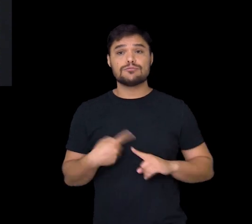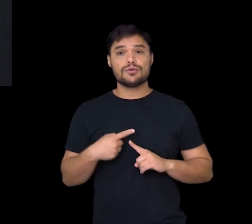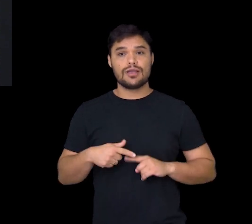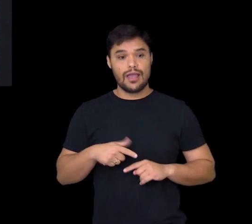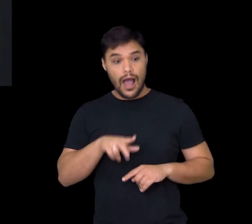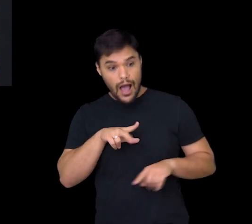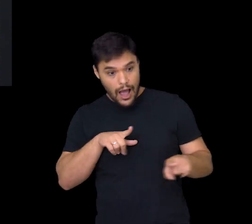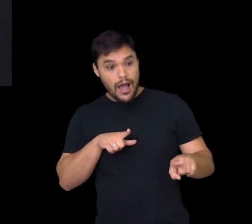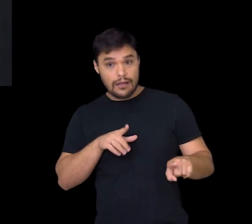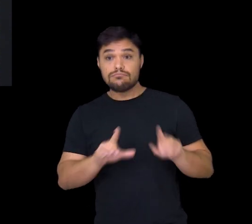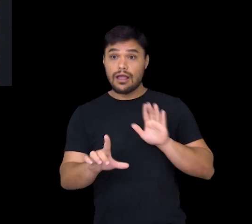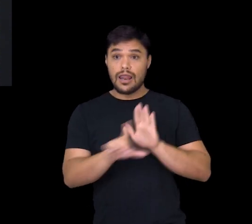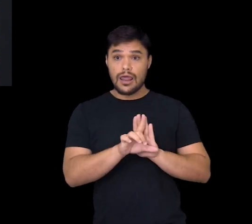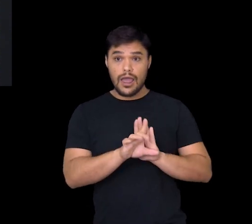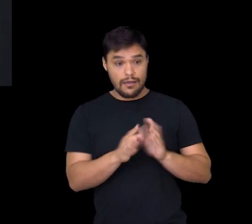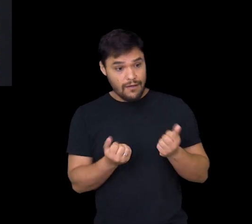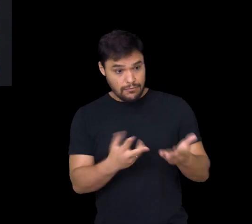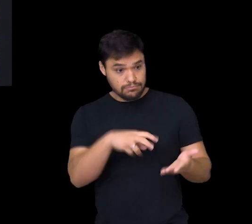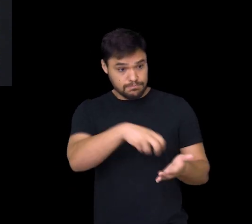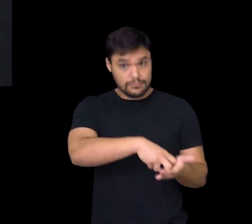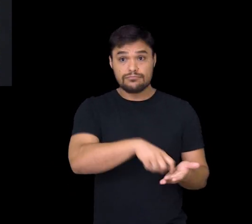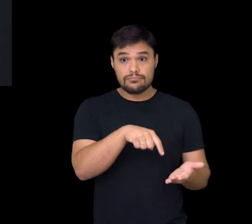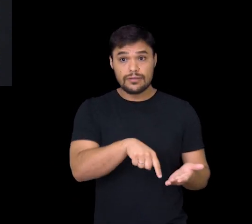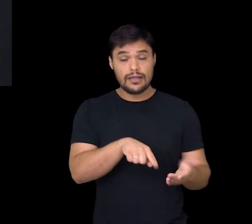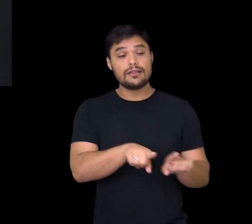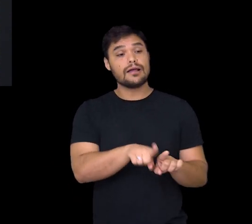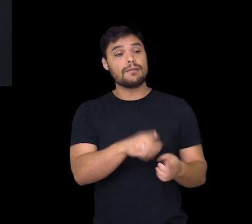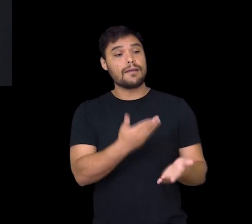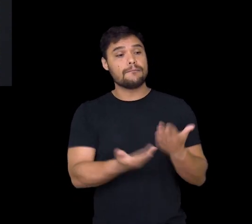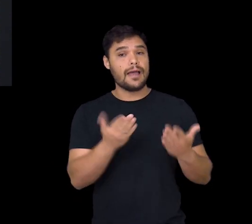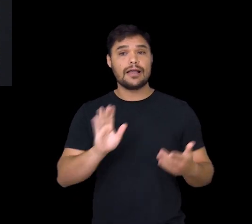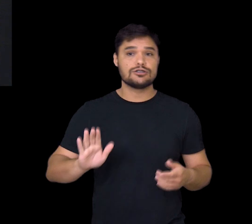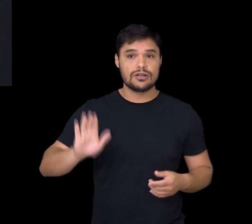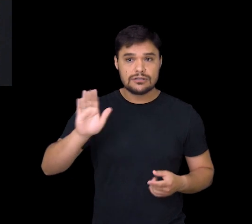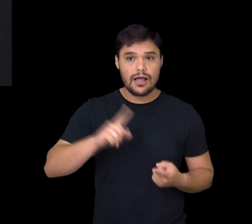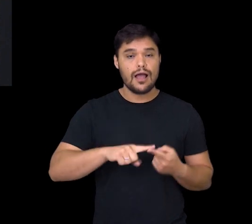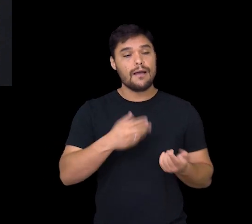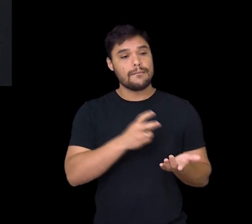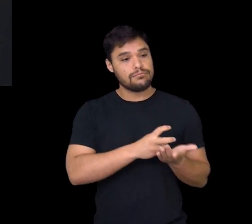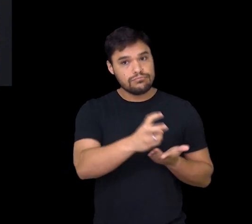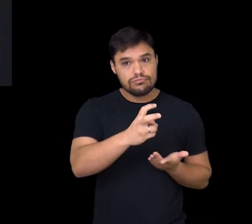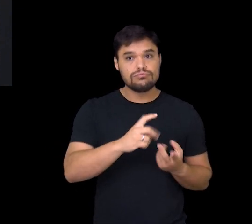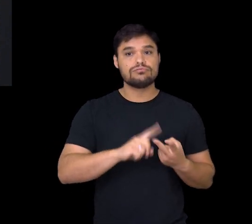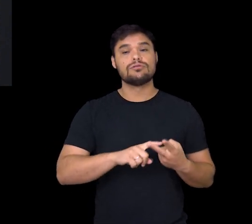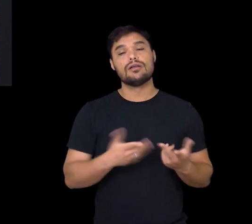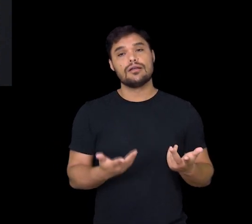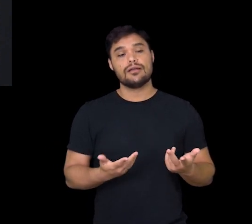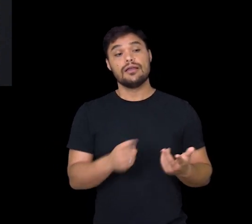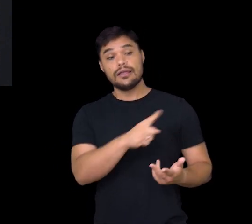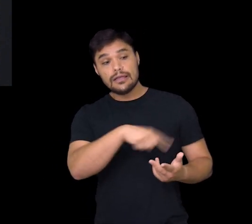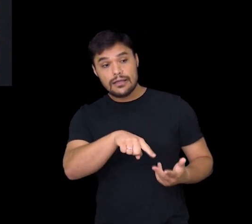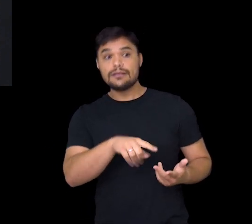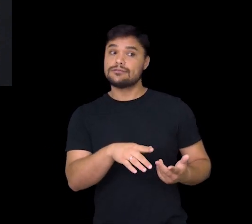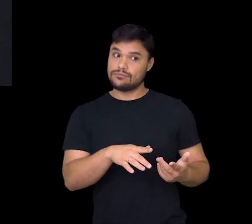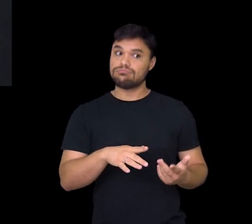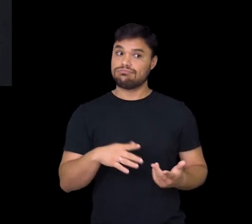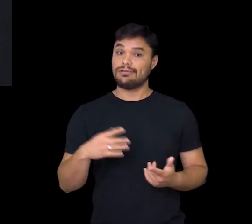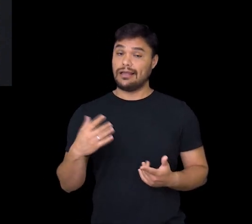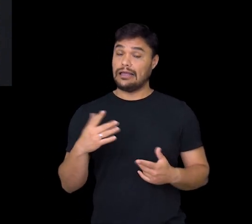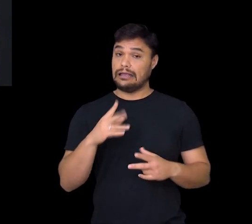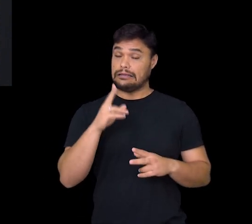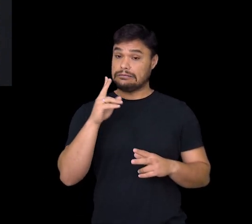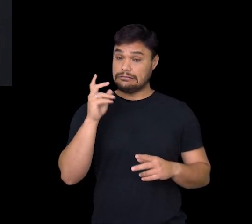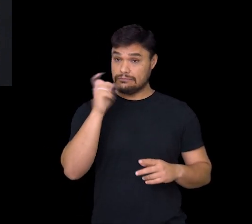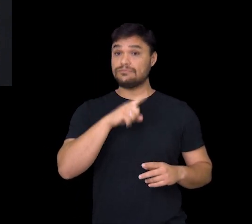porque as pessoas vão ter certeza de que, além de ser condenadas, ainda perdem o mandato, perdem o cargo, o que é algo muito